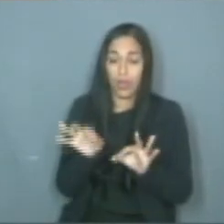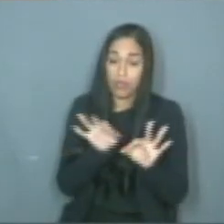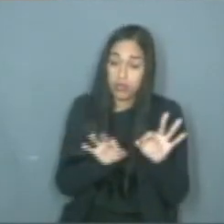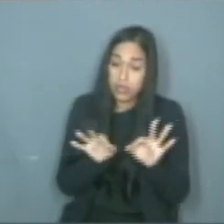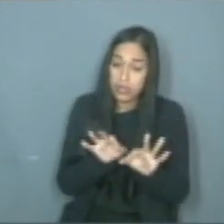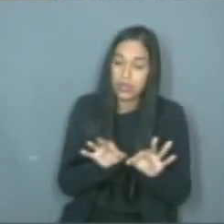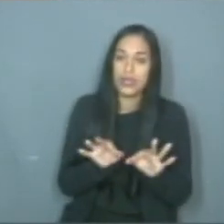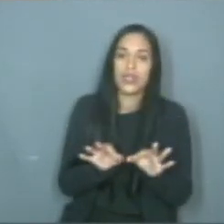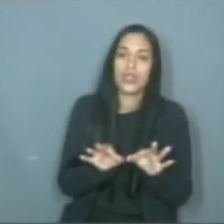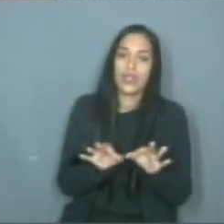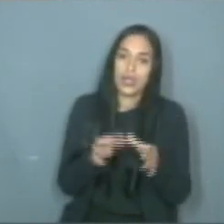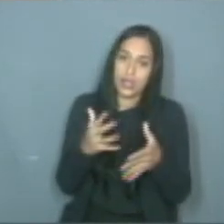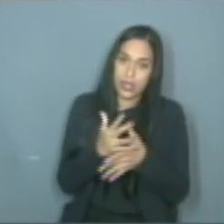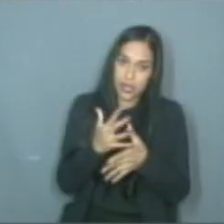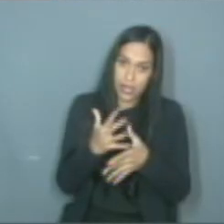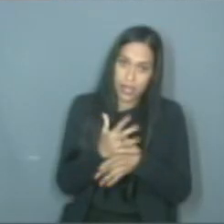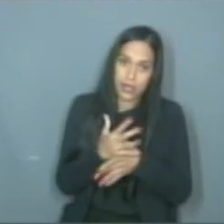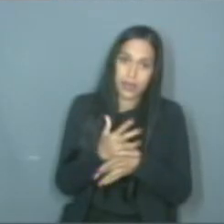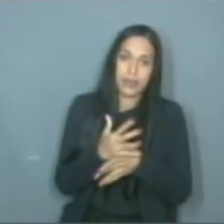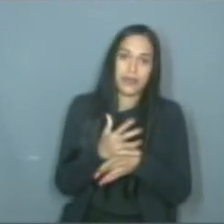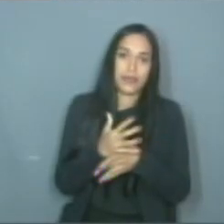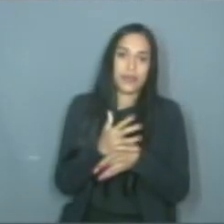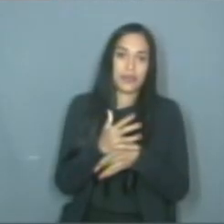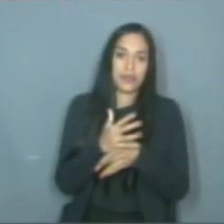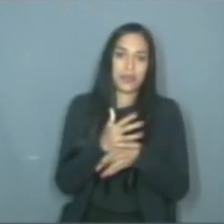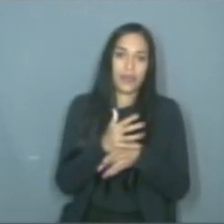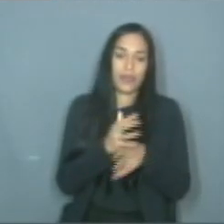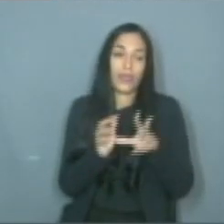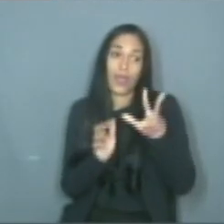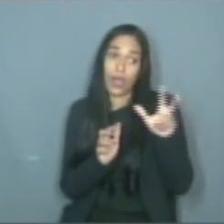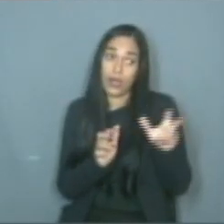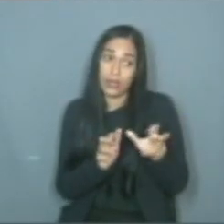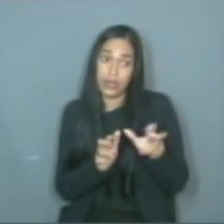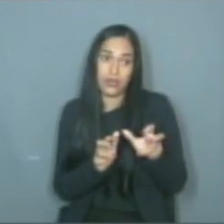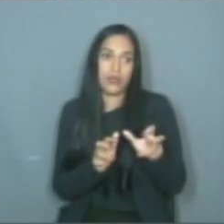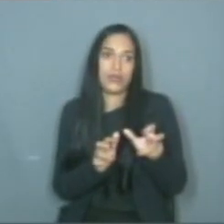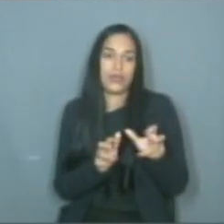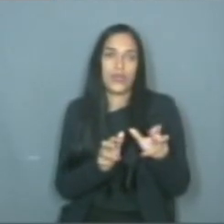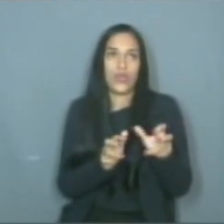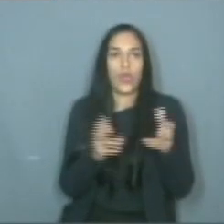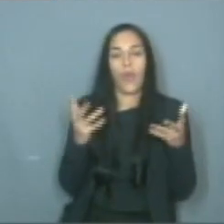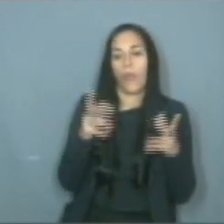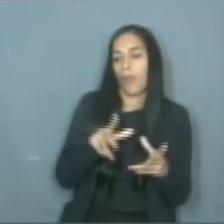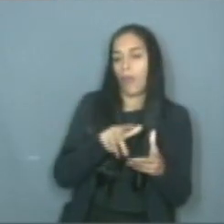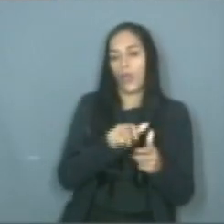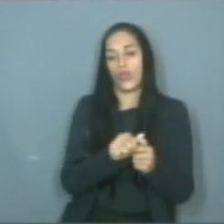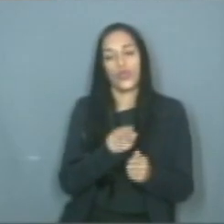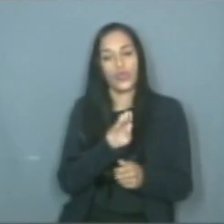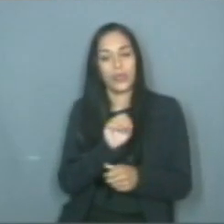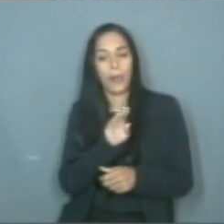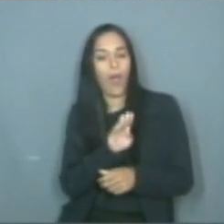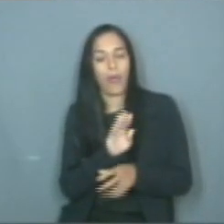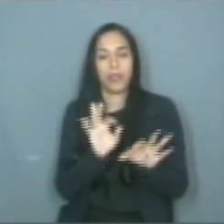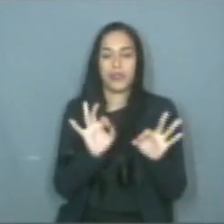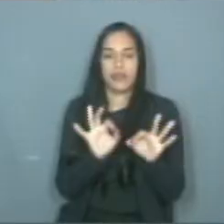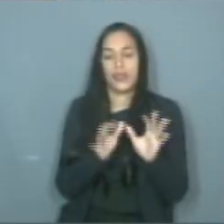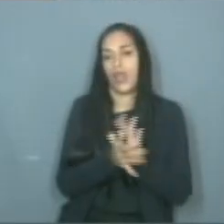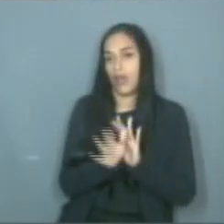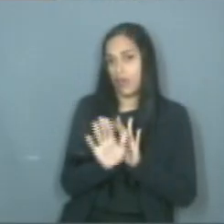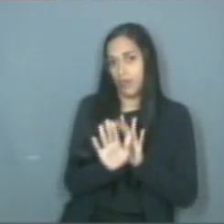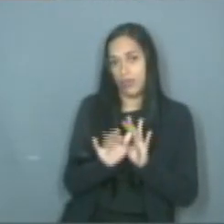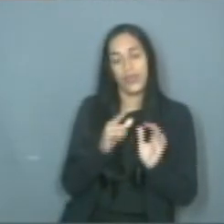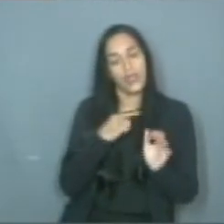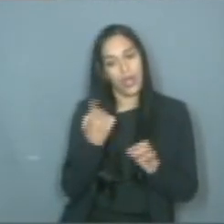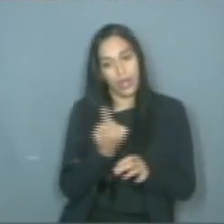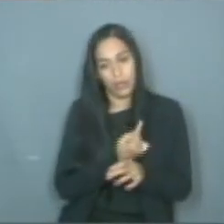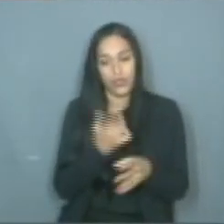cidade. A gente não vai fazer aqui, abre aspas, um relato do mundo fantástico de Bob, que a gente tem uma cidade que é um canteiro